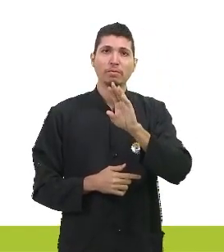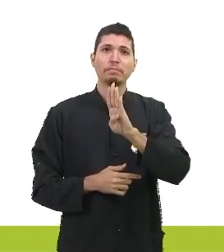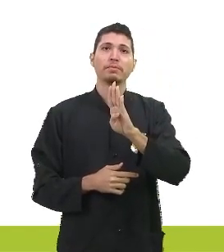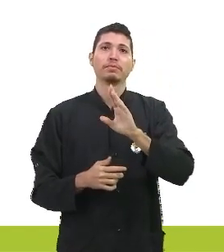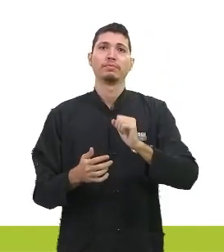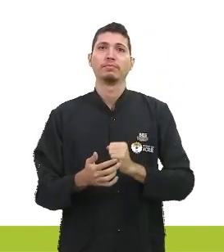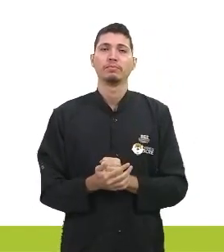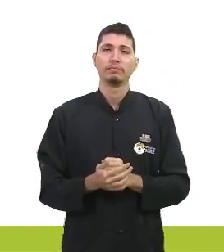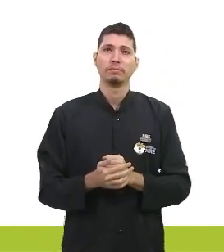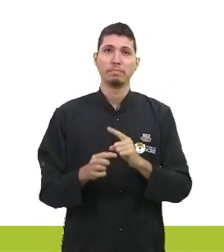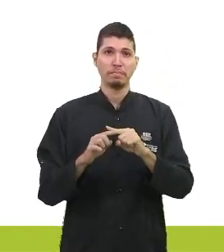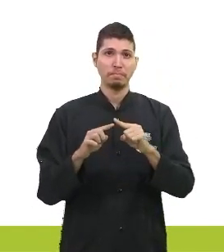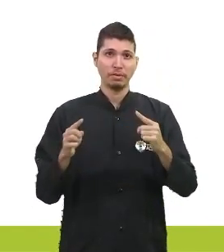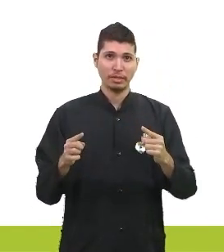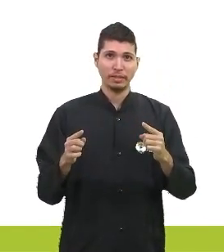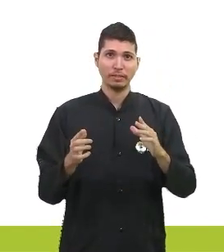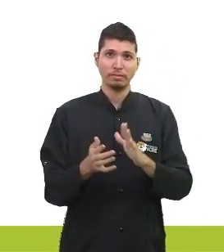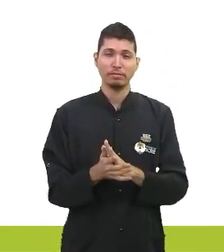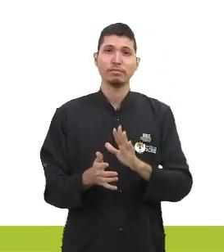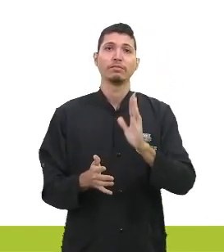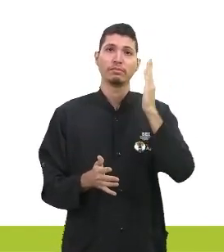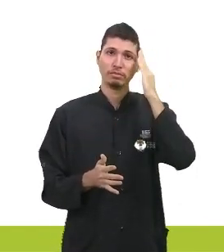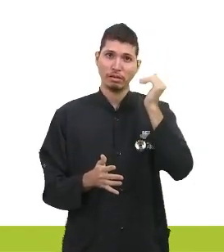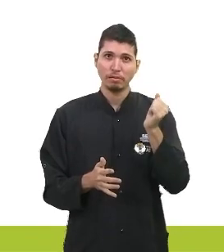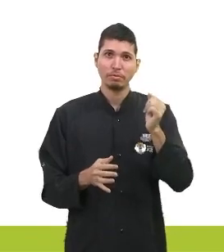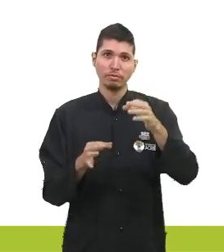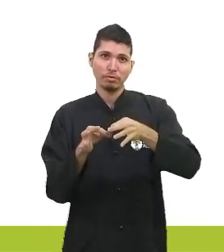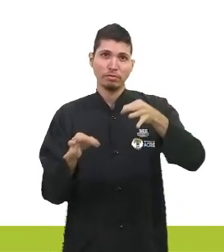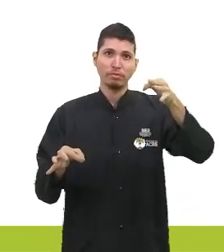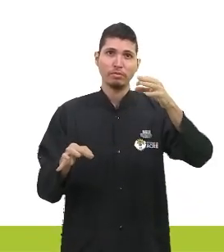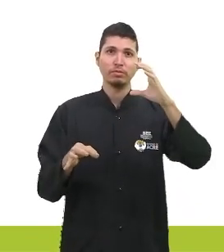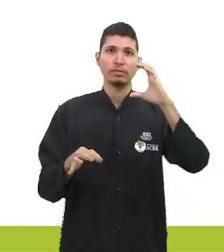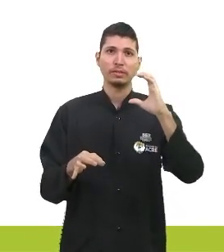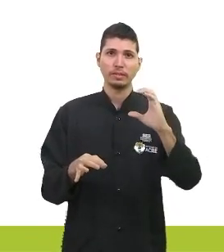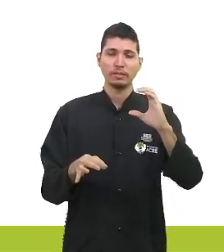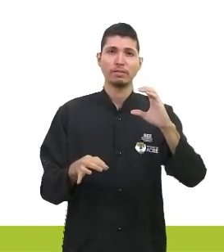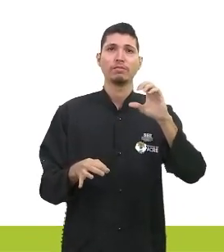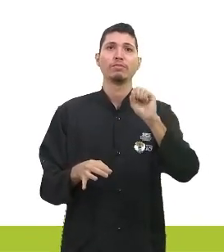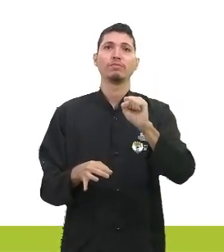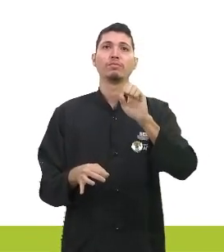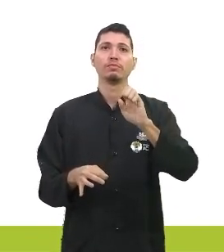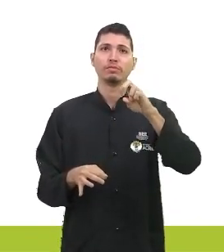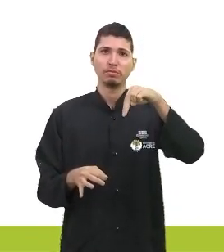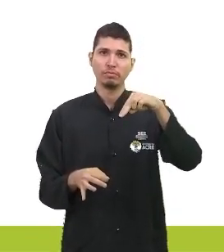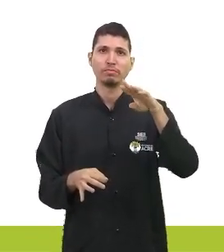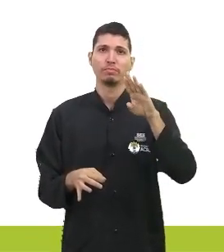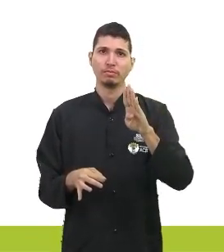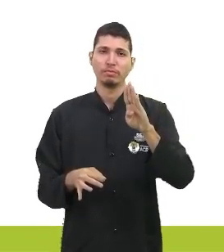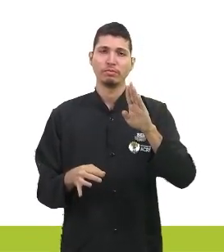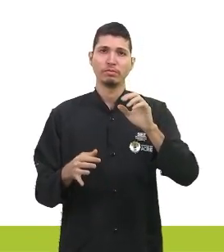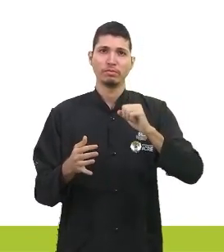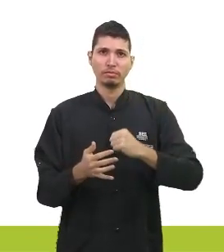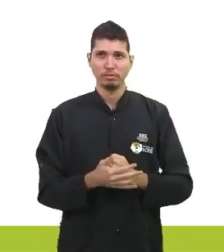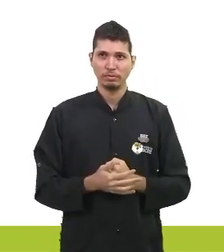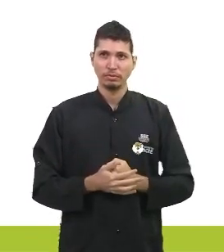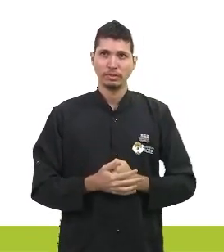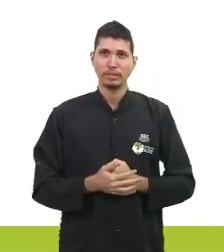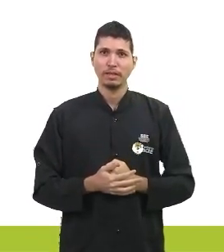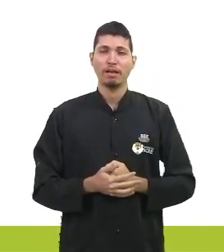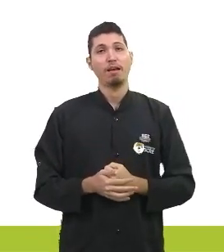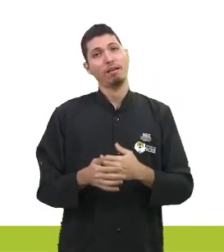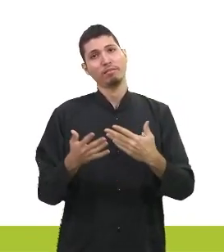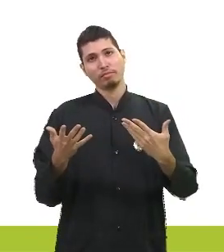sabe o tamanho do lado que mede C, o seno do beta e o seno do θ. Nesse caso, você